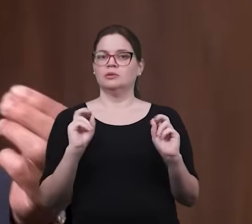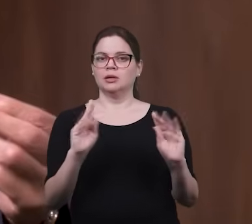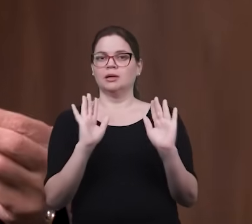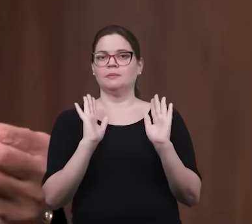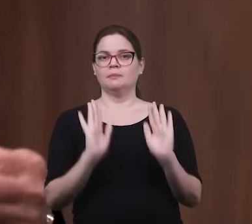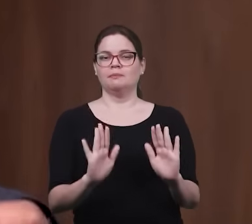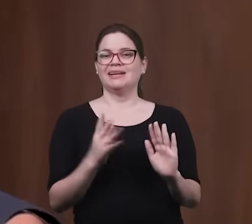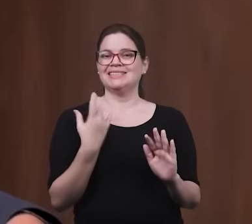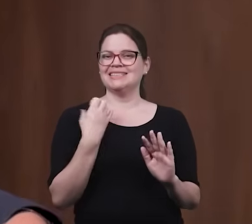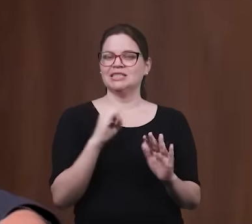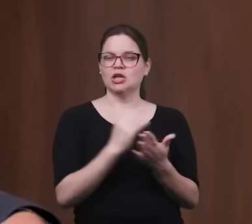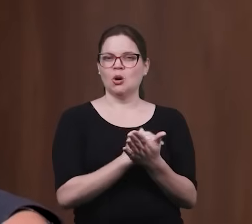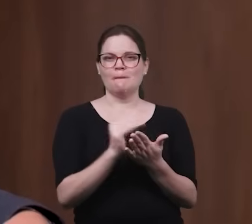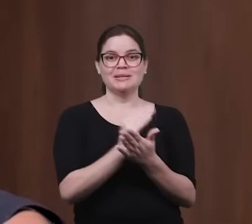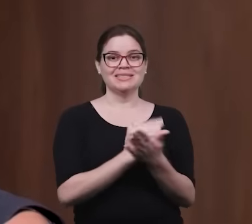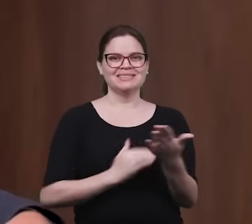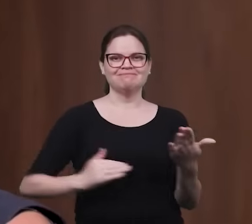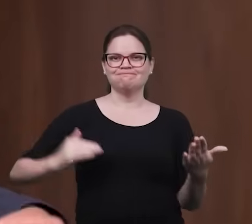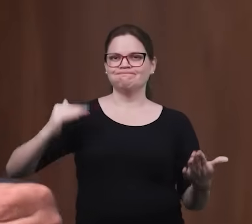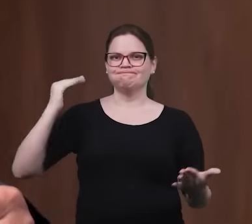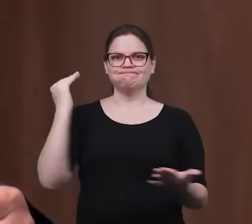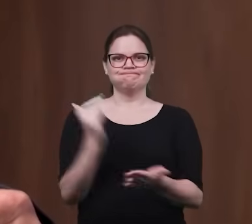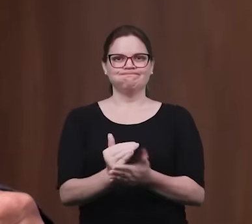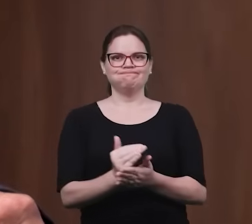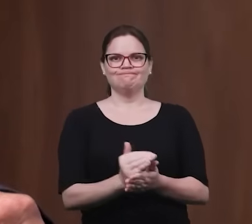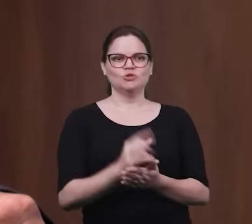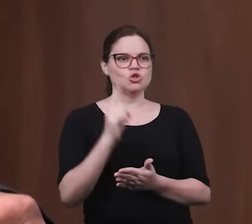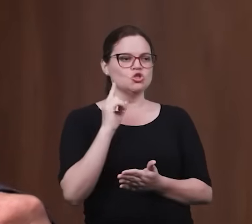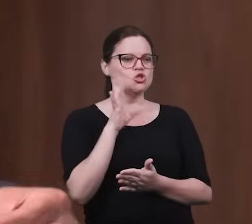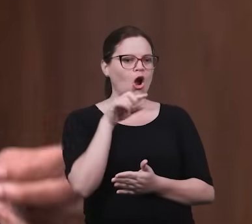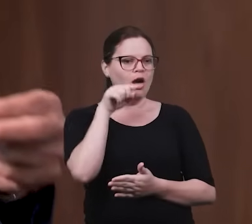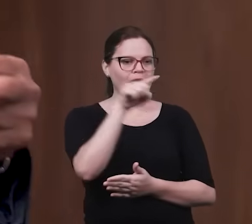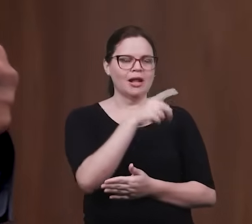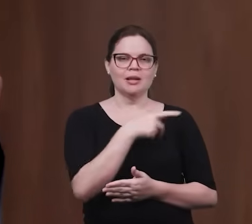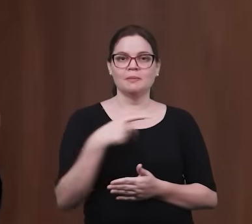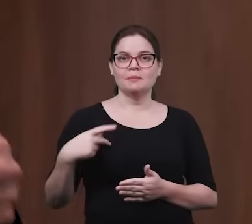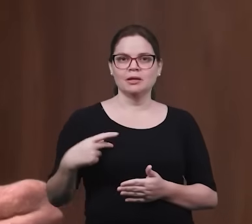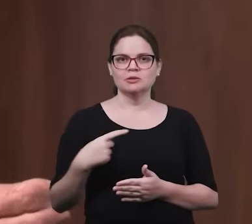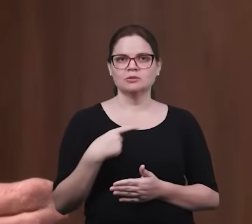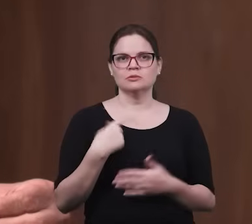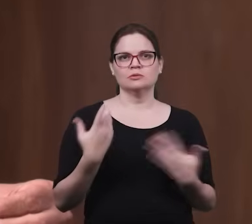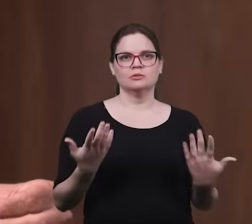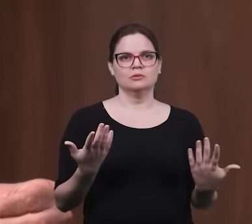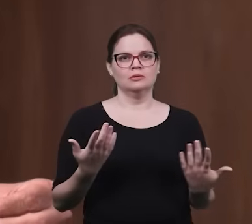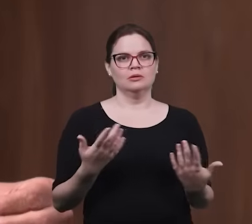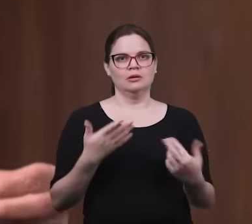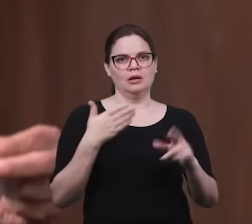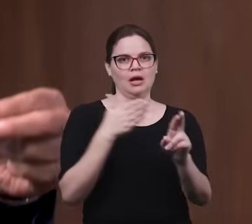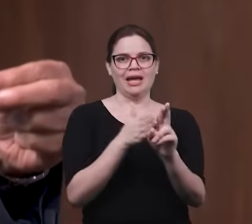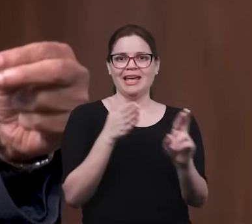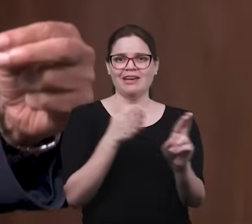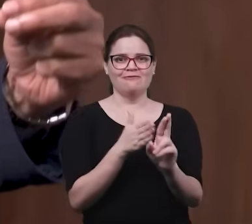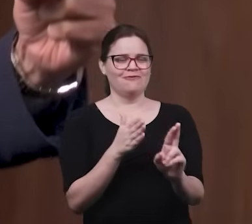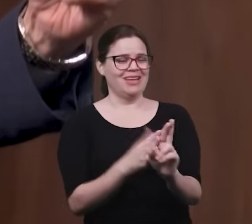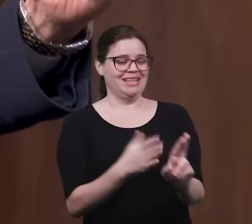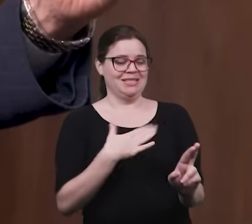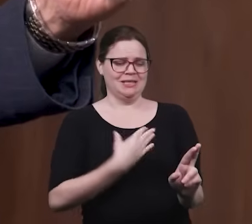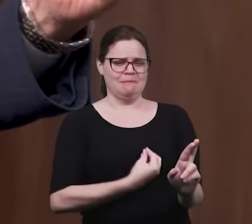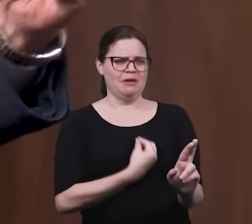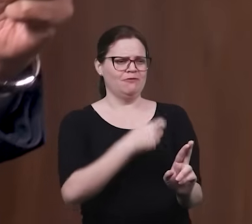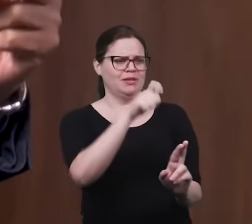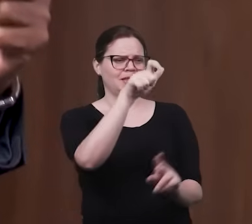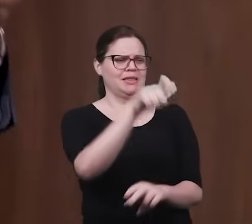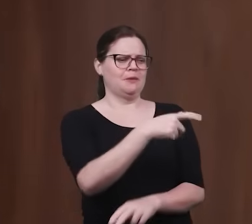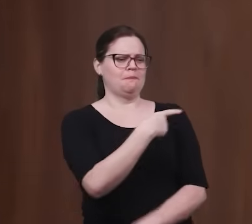quando isso passa a ser para nós um ídolo, minha referência de vida é o